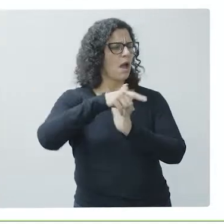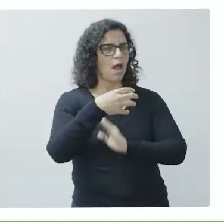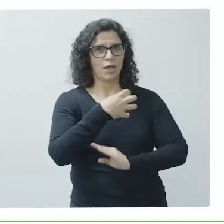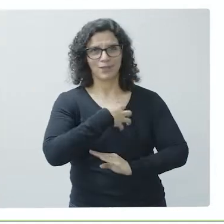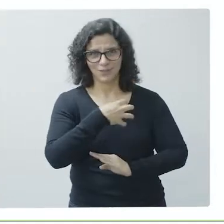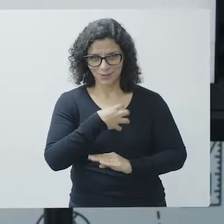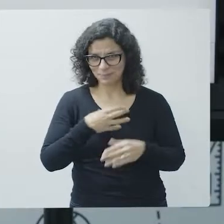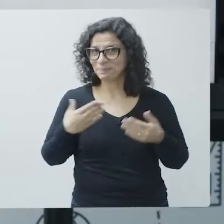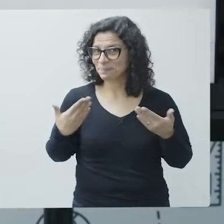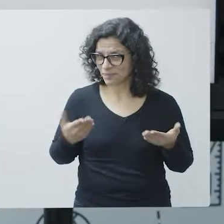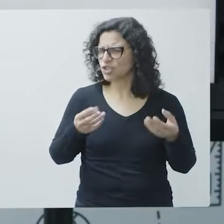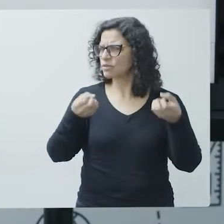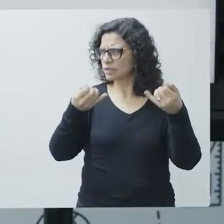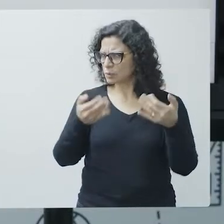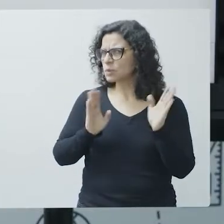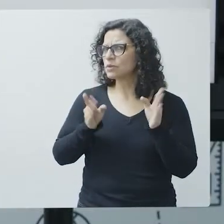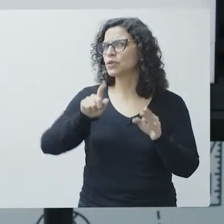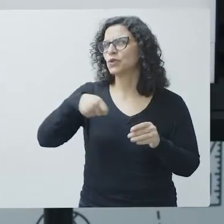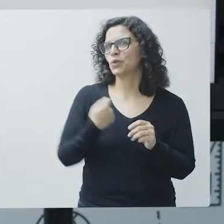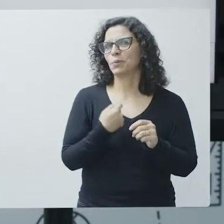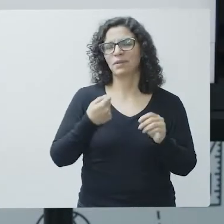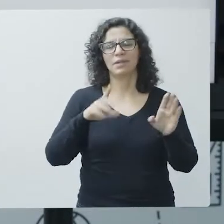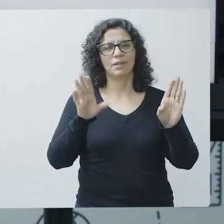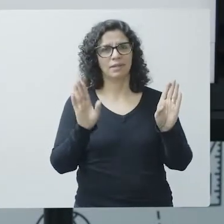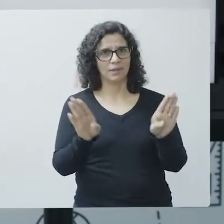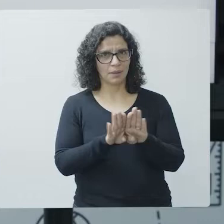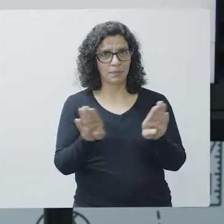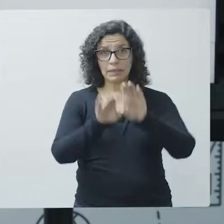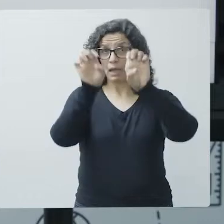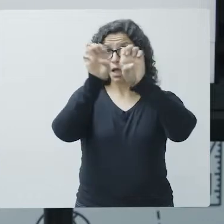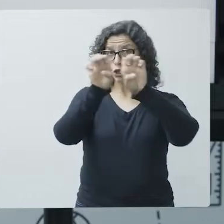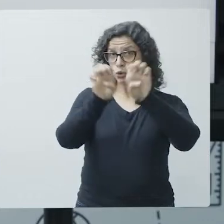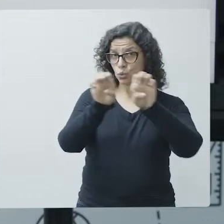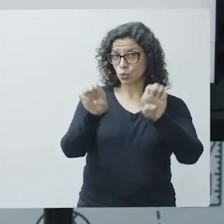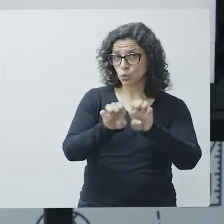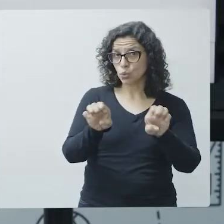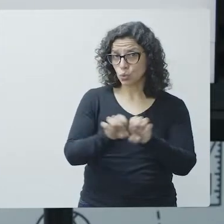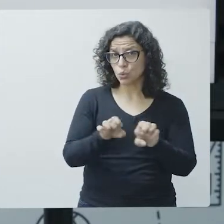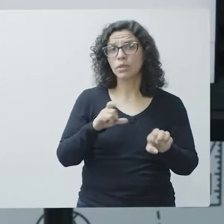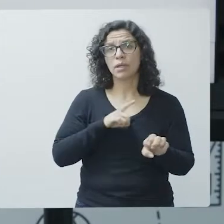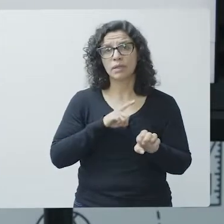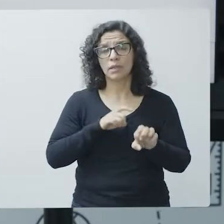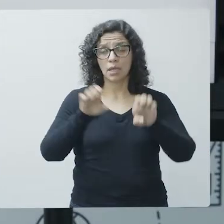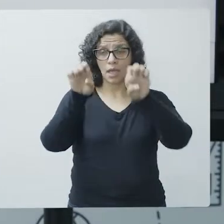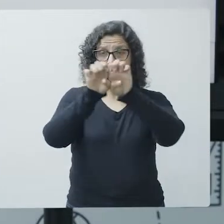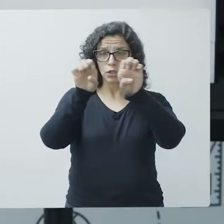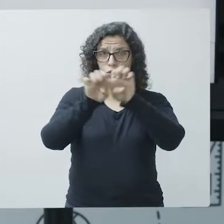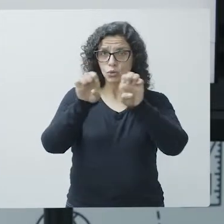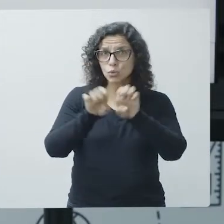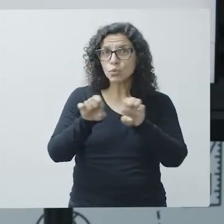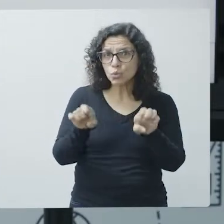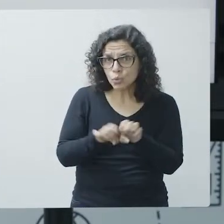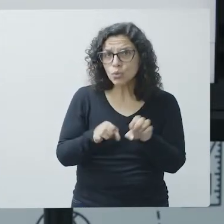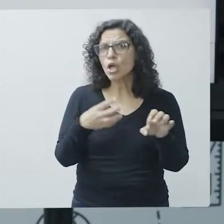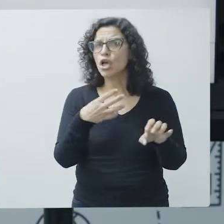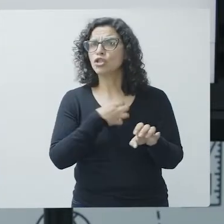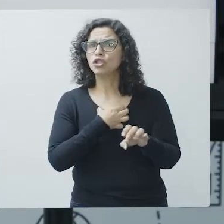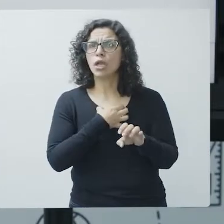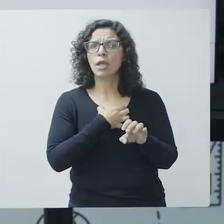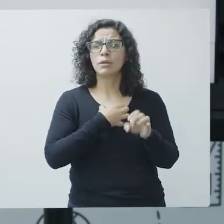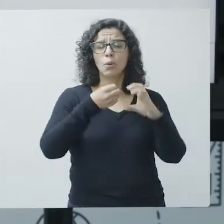já falou disso. Nós podemos encontrar ali a estrutura, lembrando que o poema é a estrutura. A gente pode